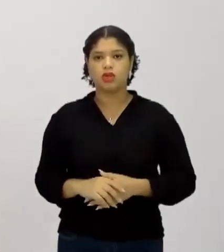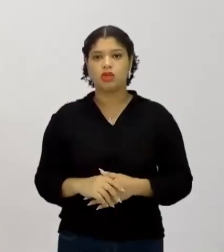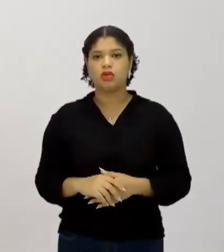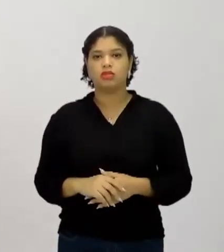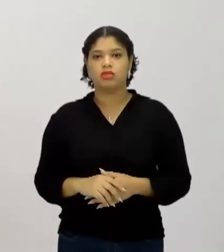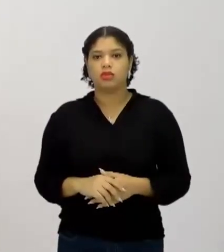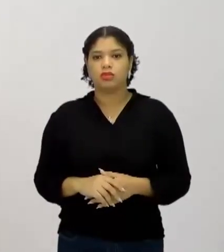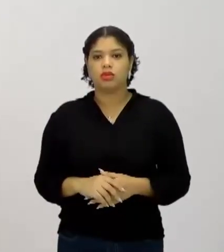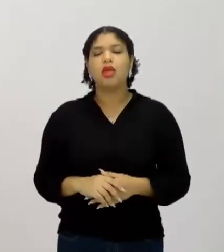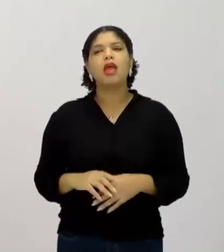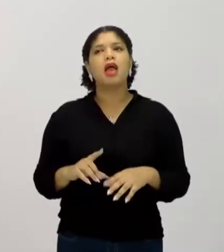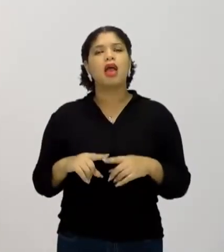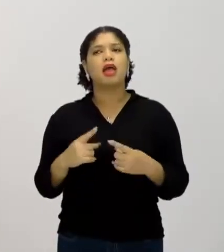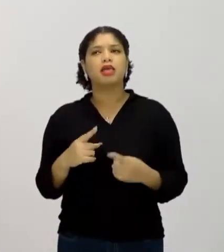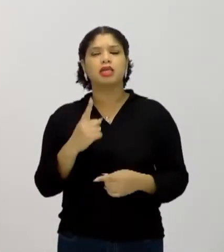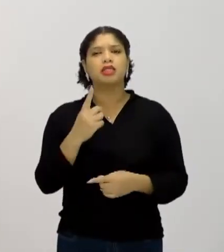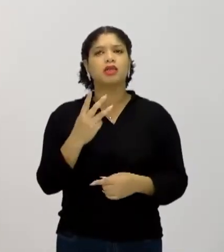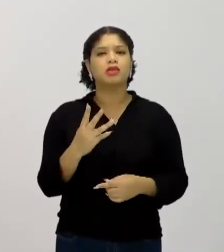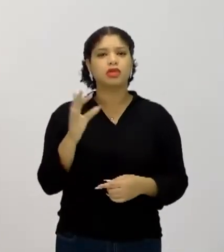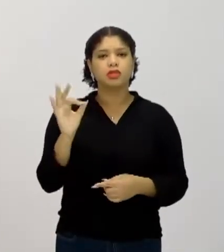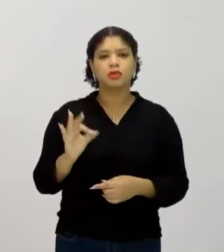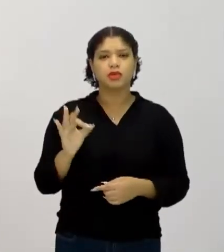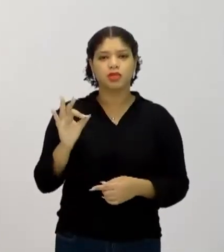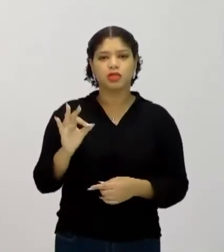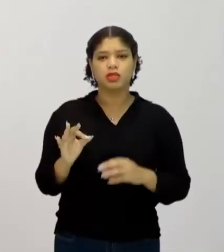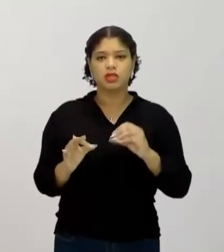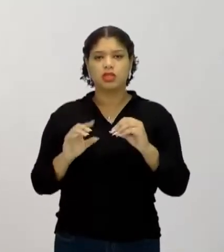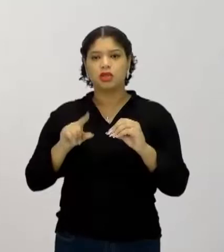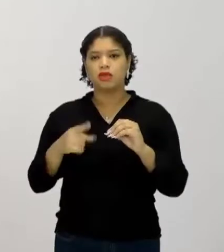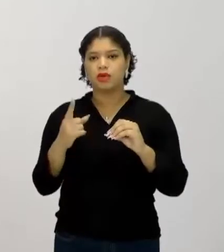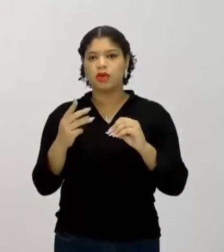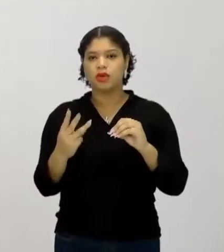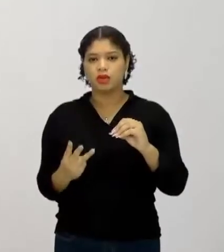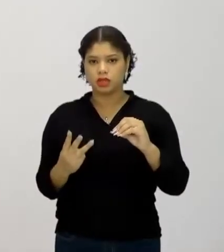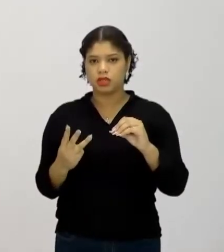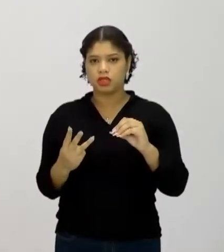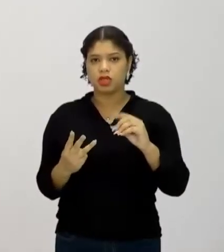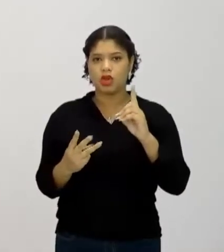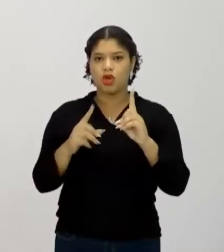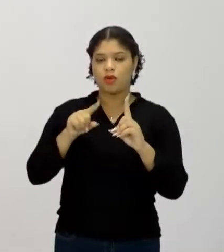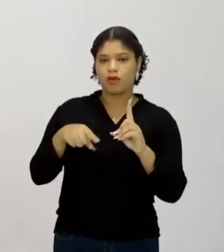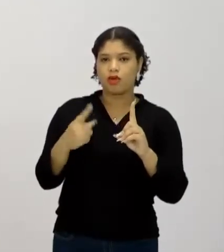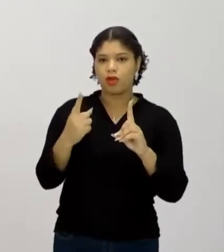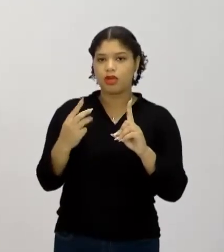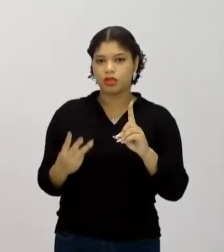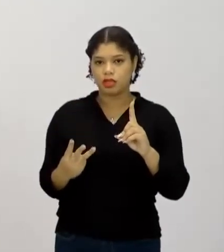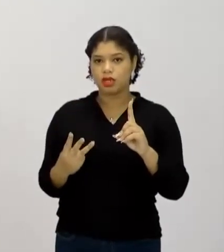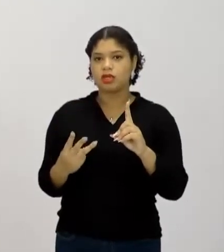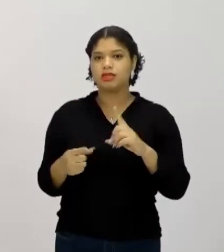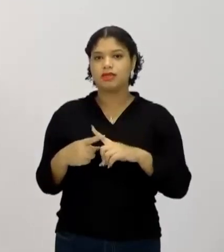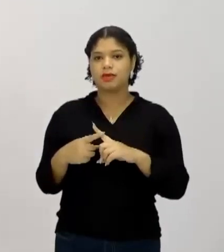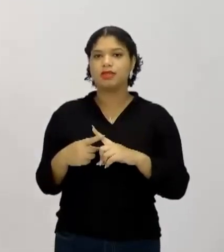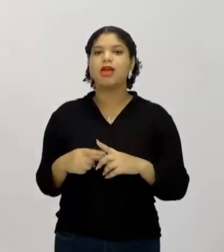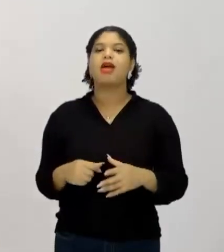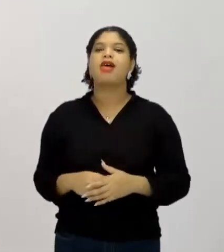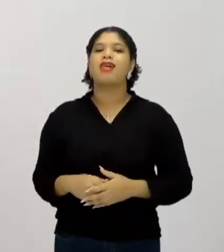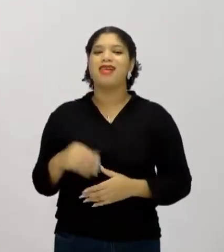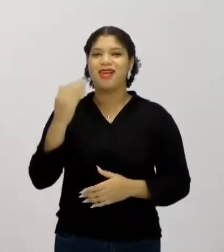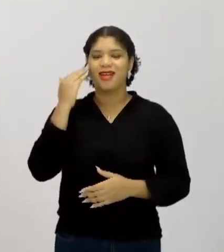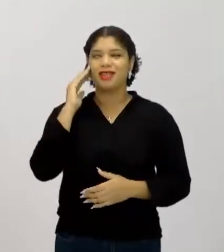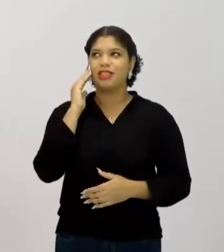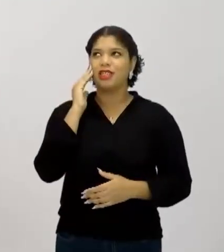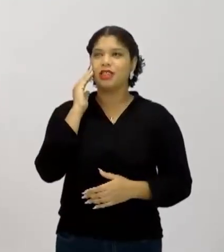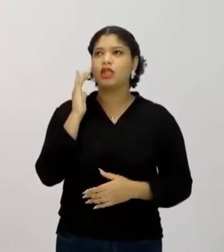1,25. Ah, então se eu falar em 13% de aumento, 0,13, vai dar 1,13 que eu vou multiplicar. Ah, tá. Então se